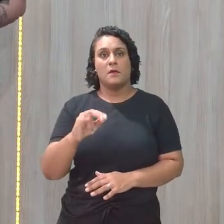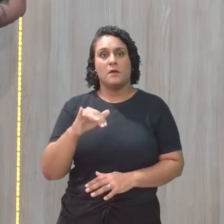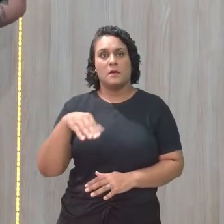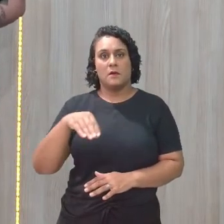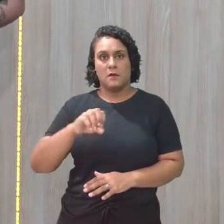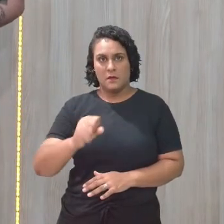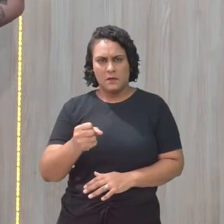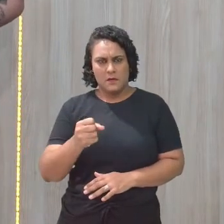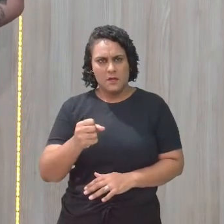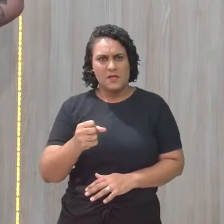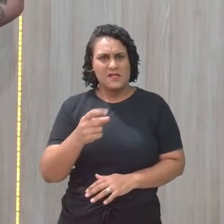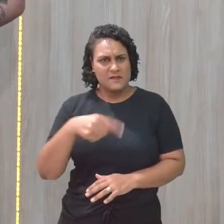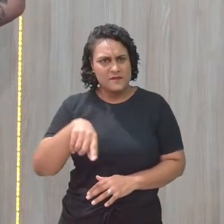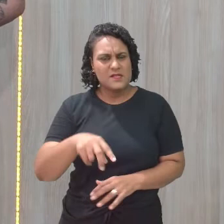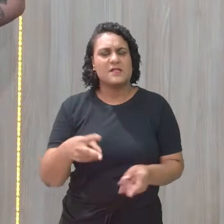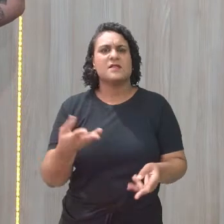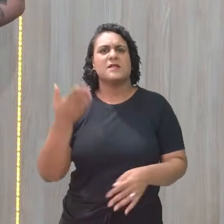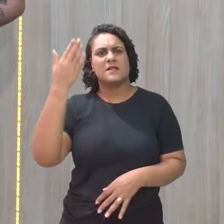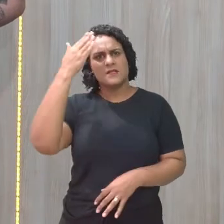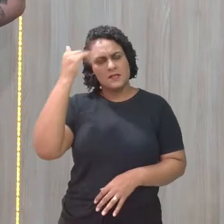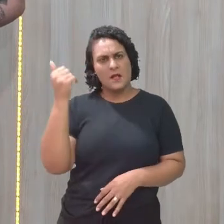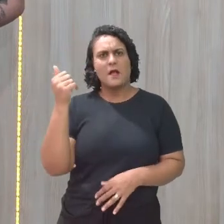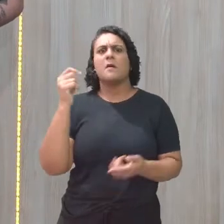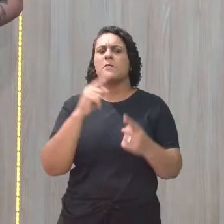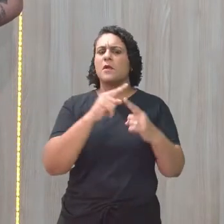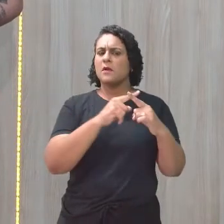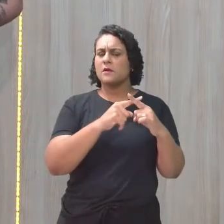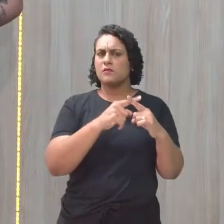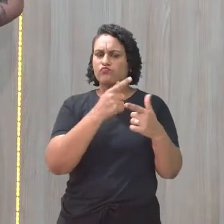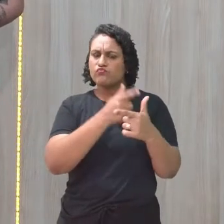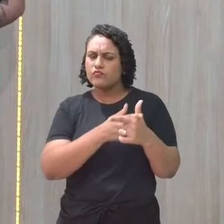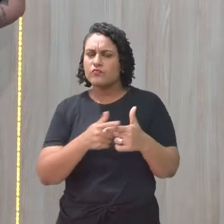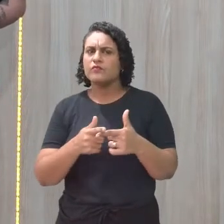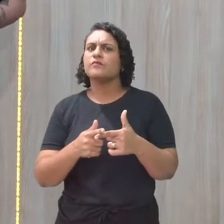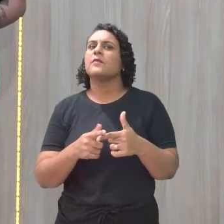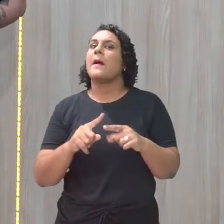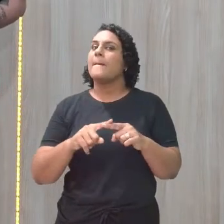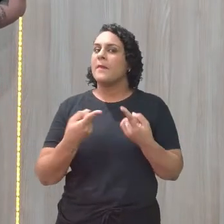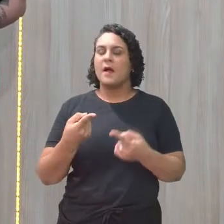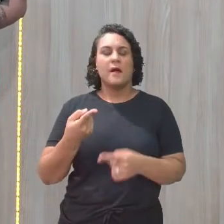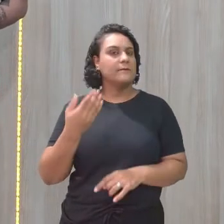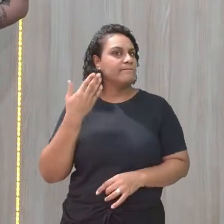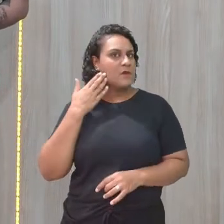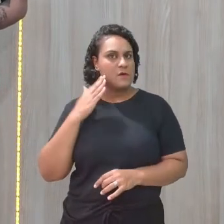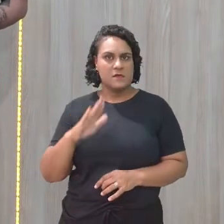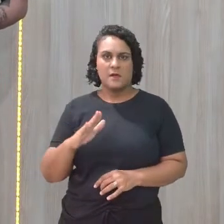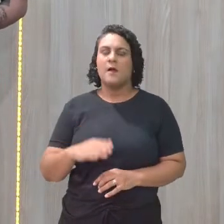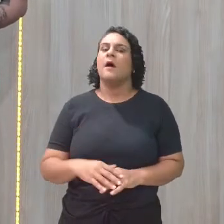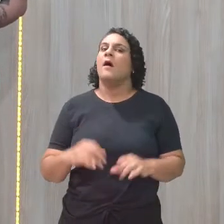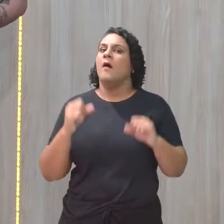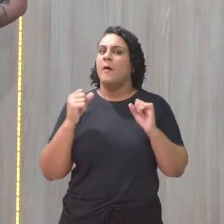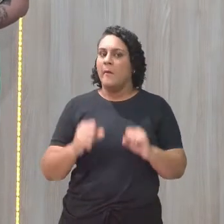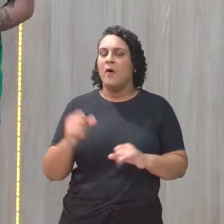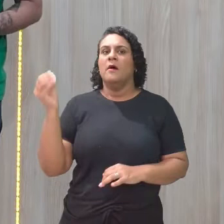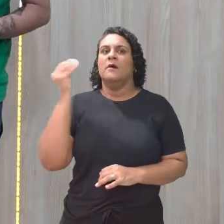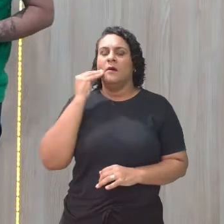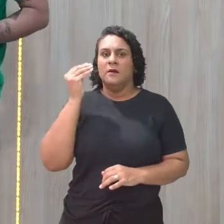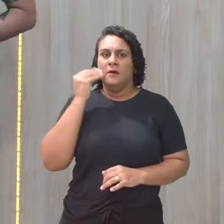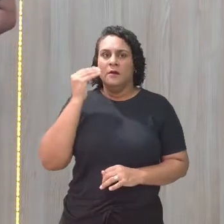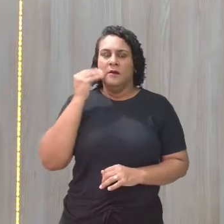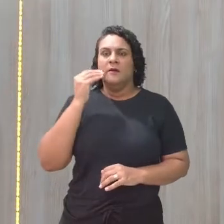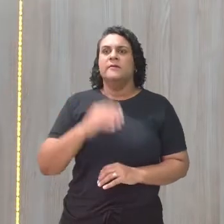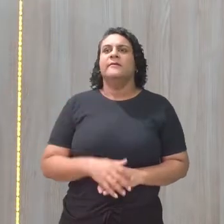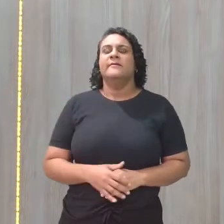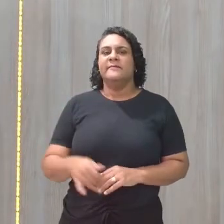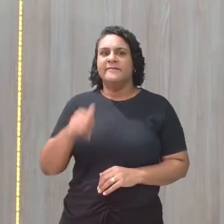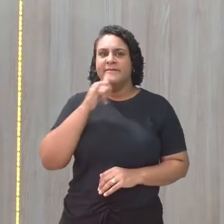você já souber os critérios de divisibilidade de cabeça, isso facilita, mas caso você não tenha, você pode ir na tentativa mesmo. Então,